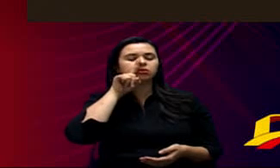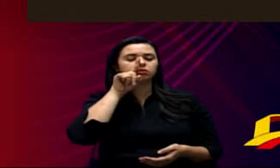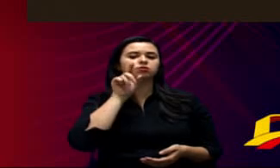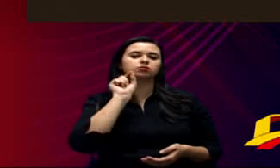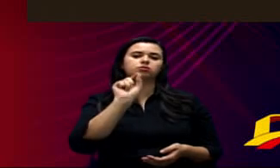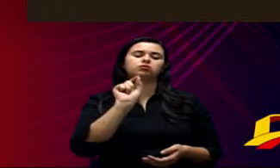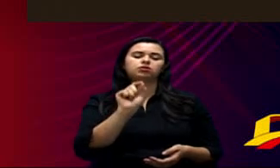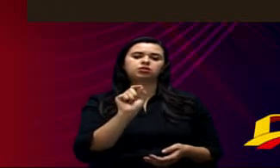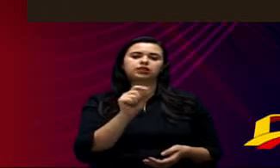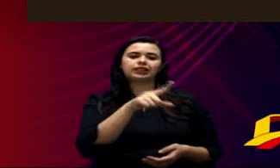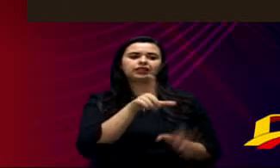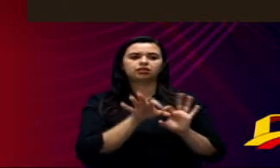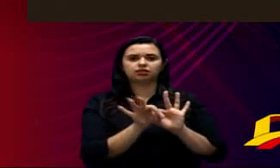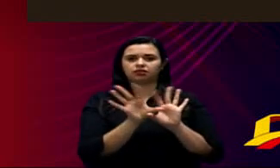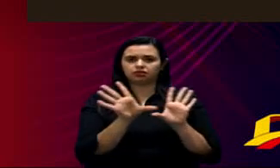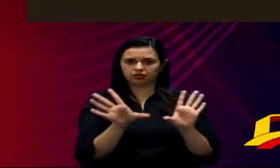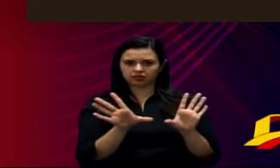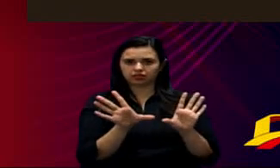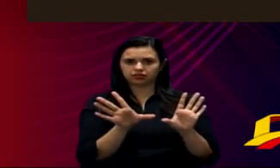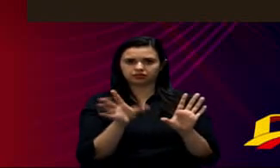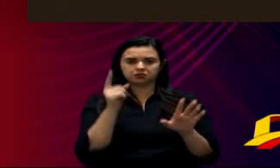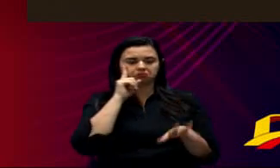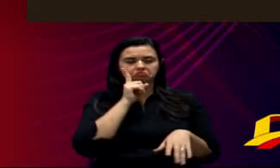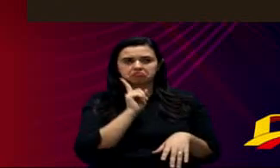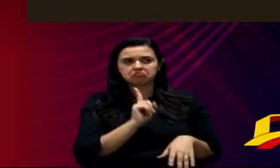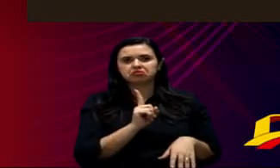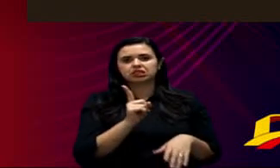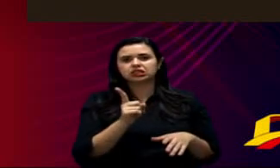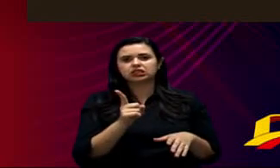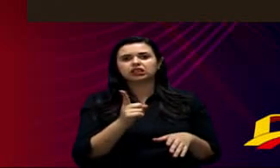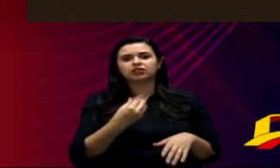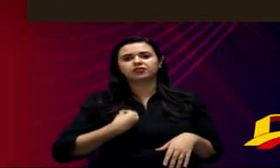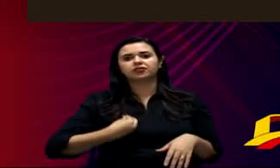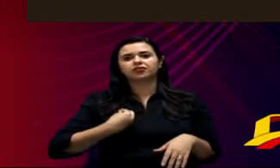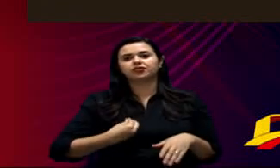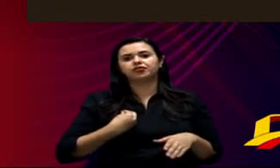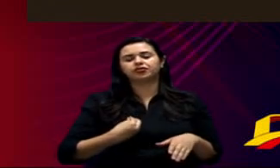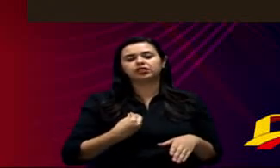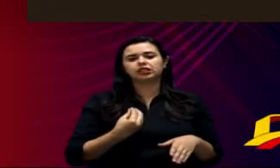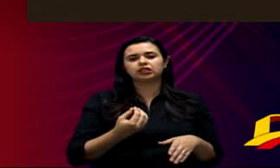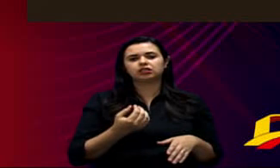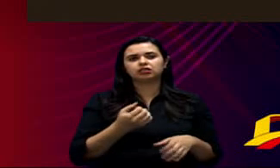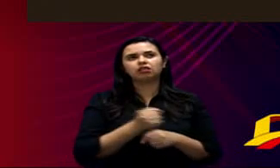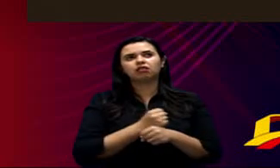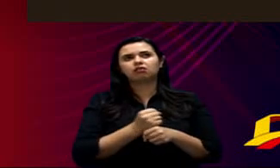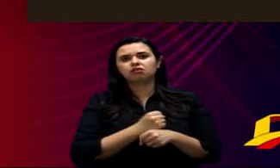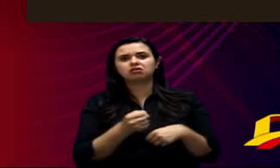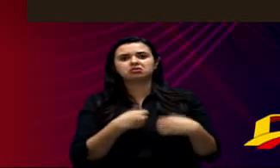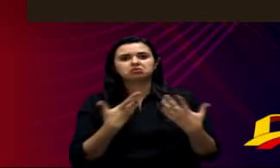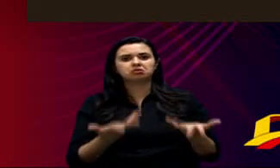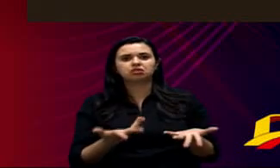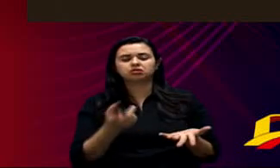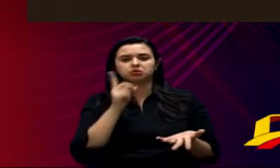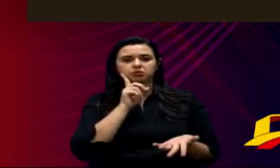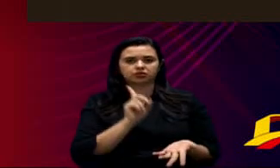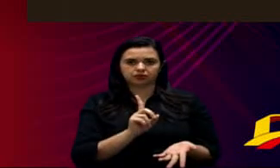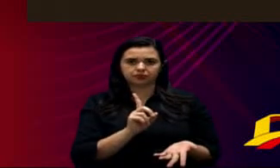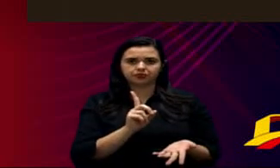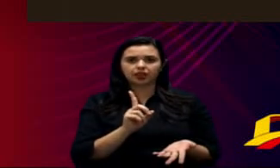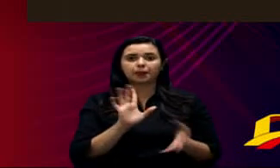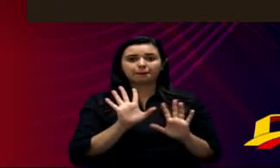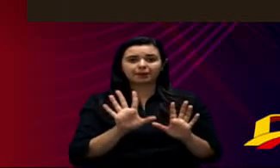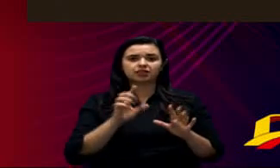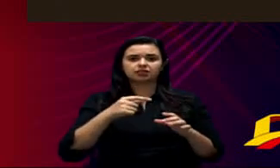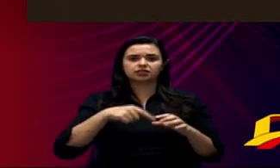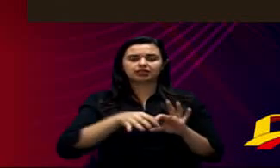eu sei que ele vai viver não sei quantos anos lá, num lugar menorzinho, depois vai ser solto, não sei muito bem. Uma vez solto no